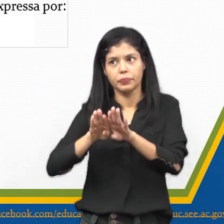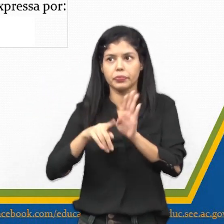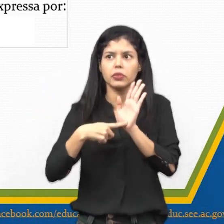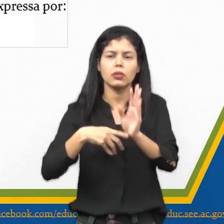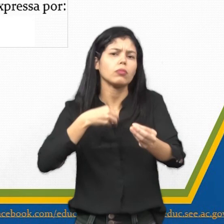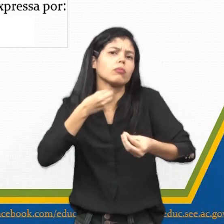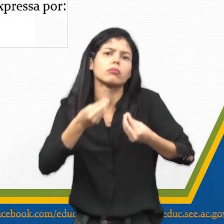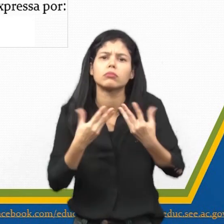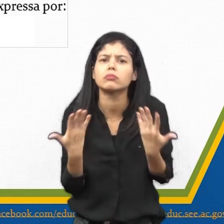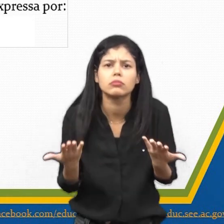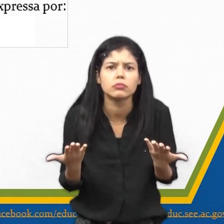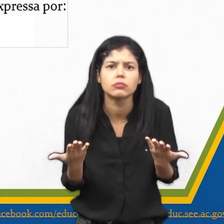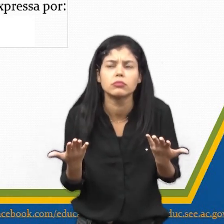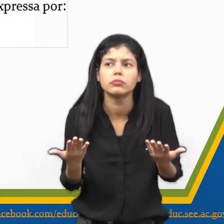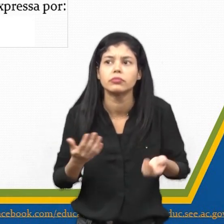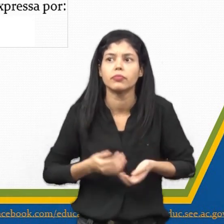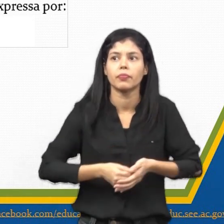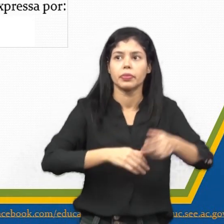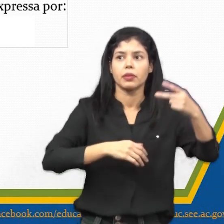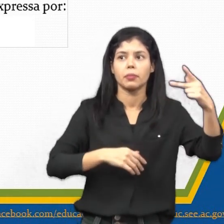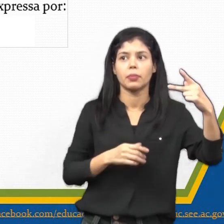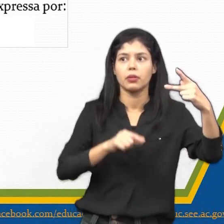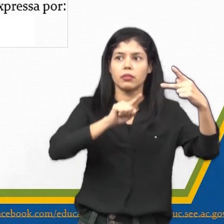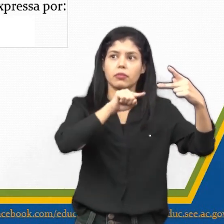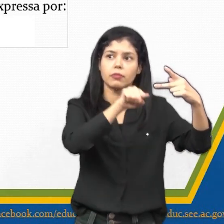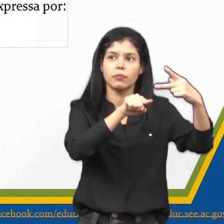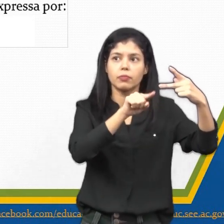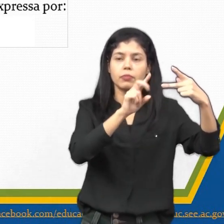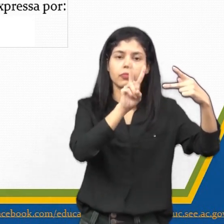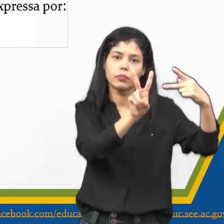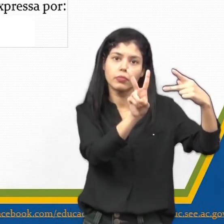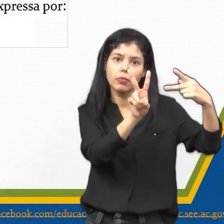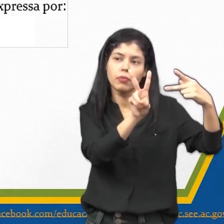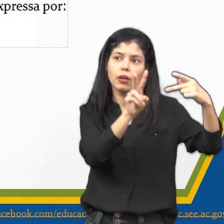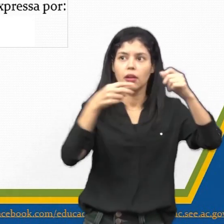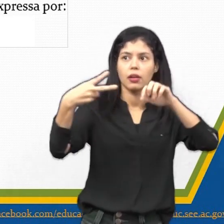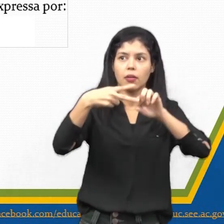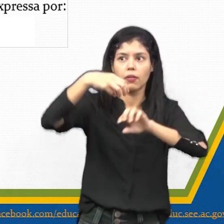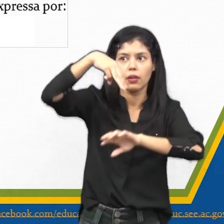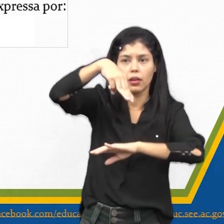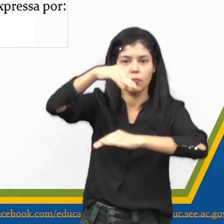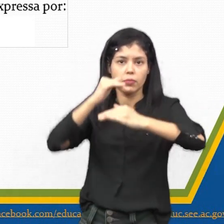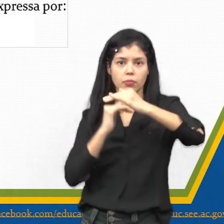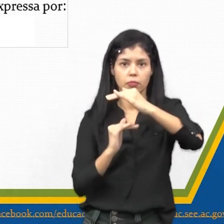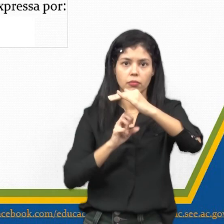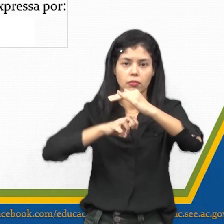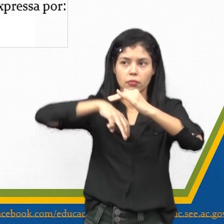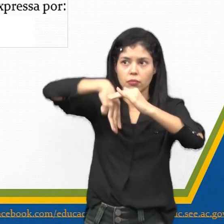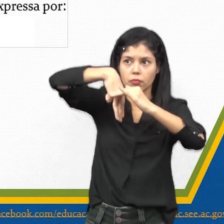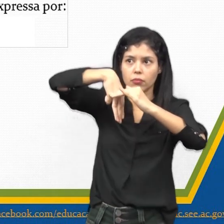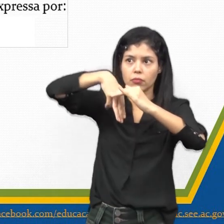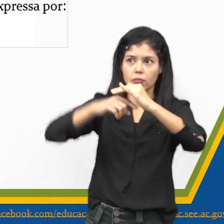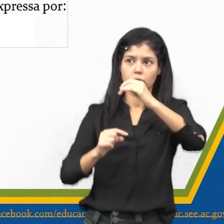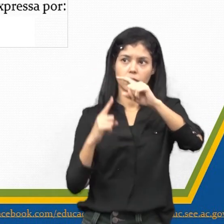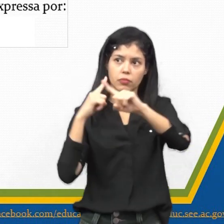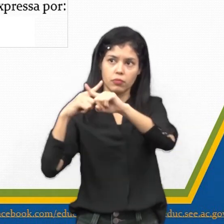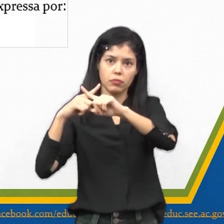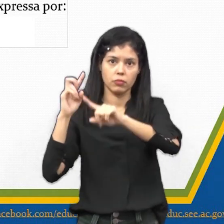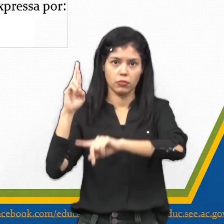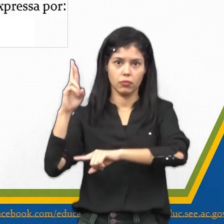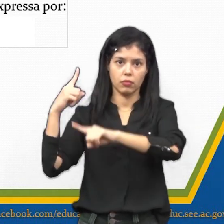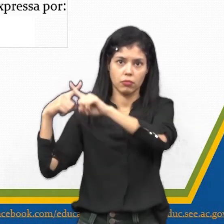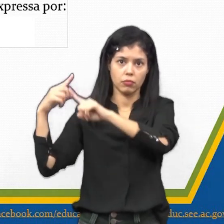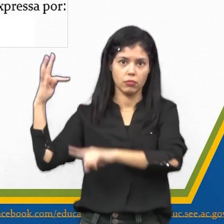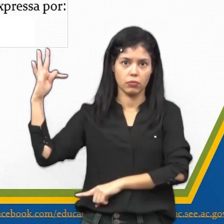fica como então? Pressão vezes volume vai ser igual a massa sobre a massa molar vezes